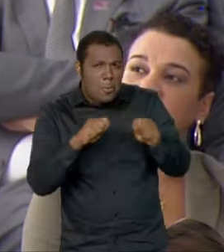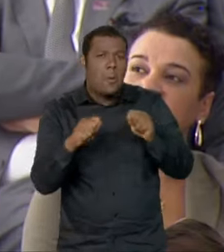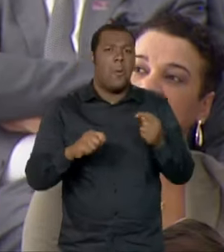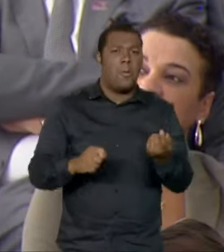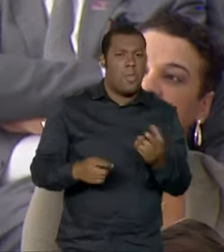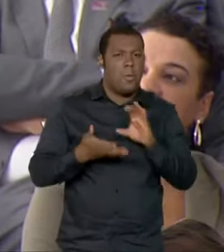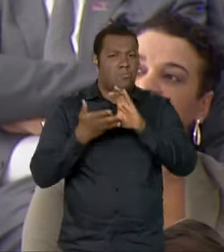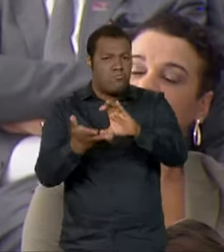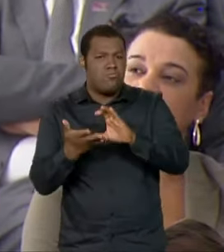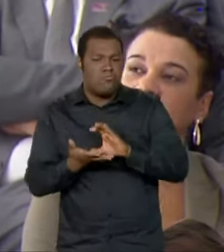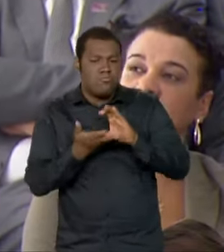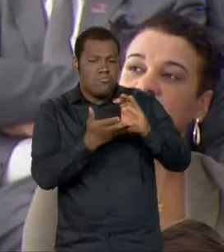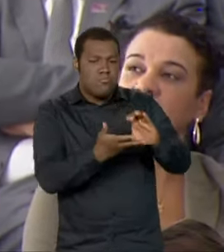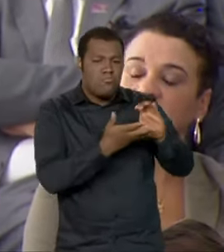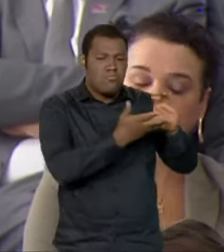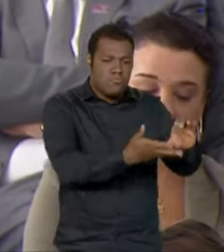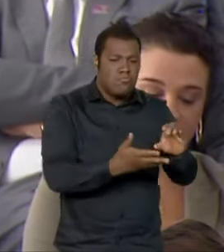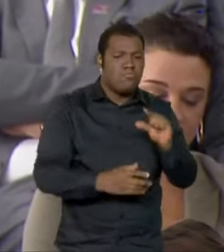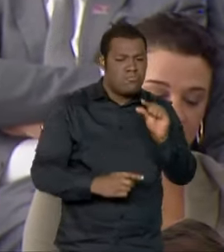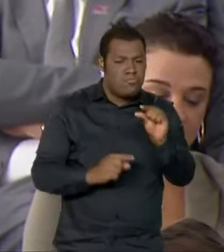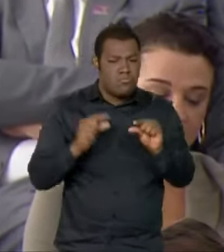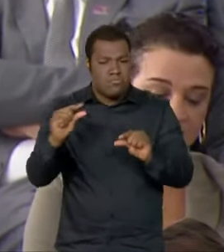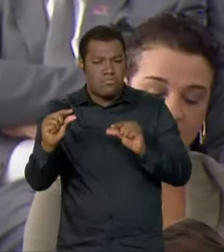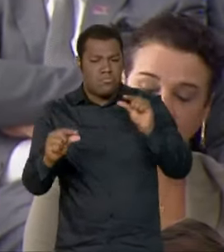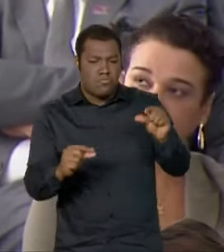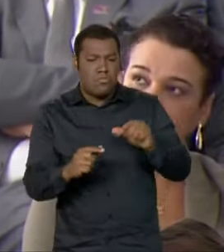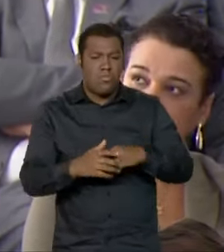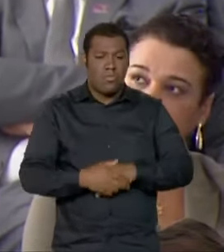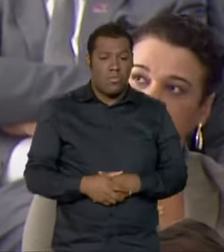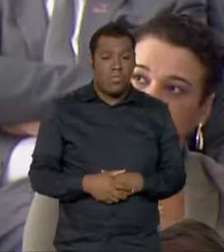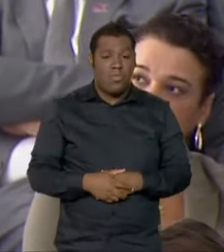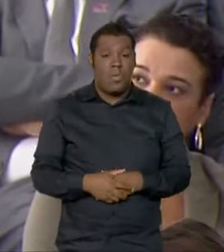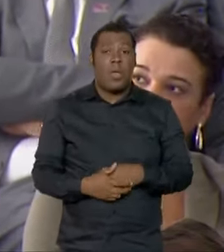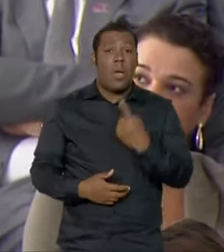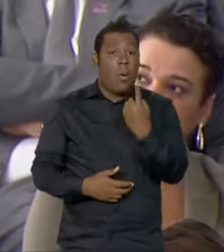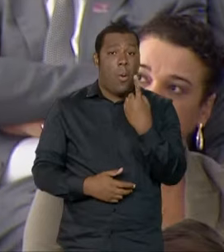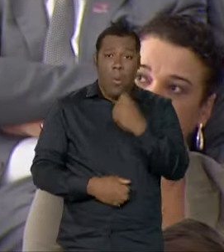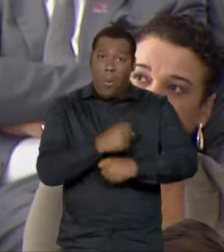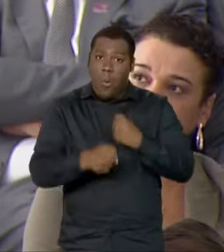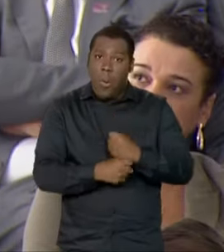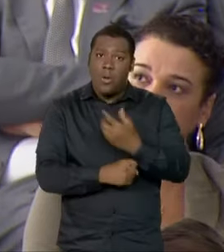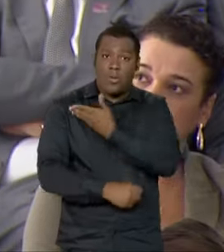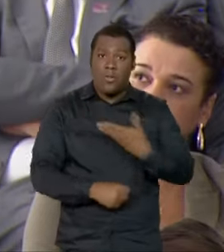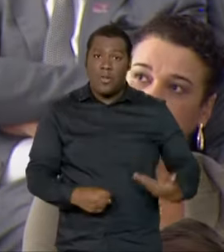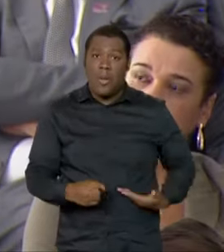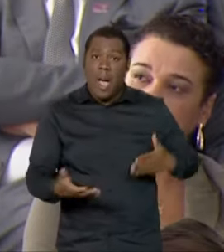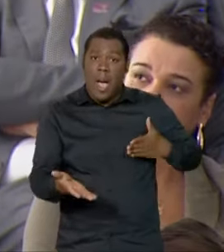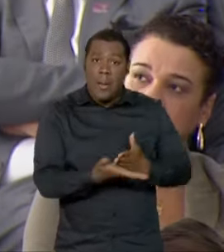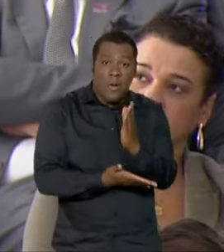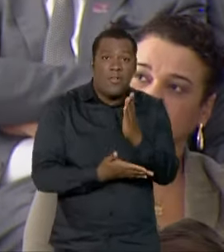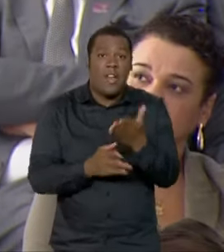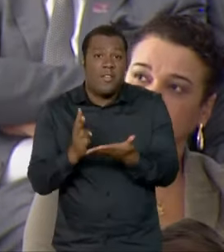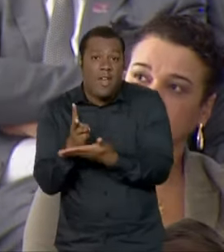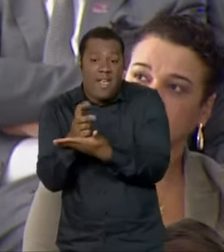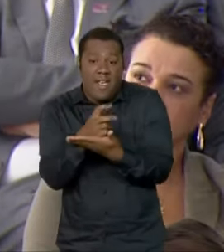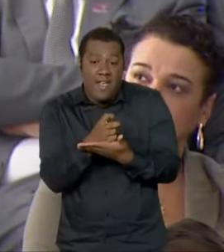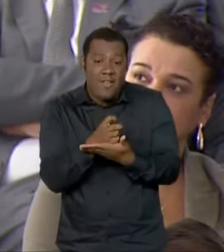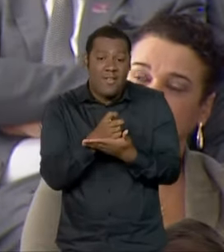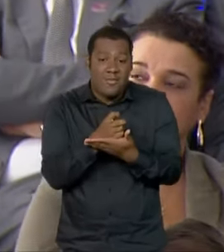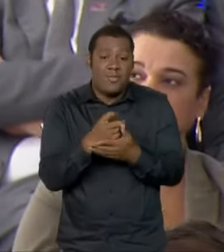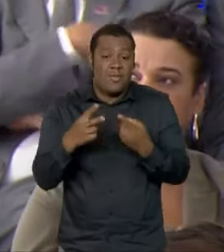gente. Quem é que imaginava que a gente fosse aprovar no primeiro ano de governo uma reforma tributária nesse